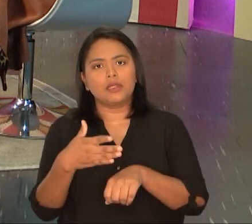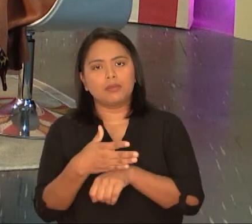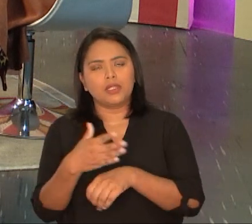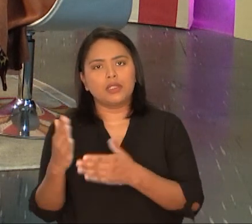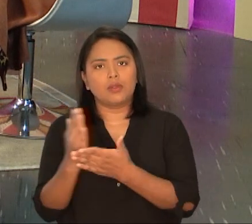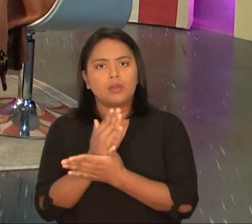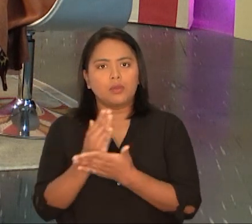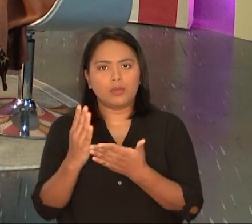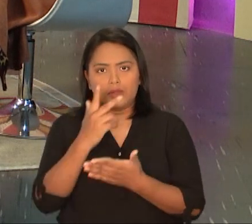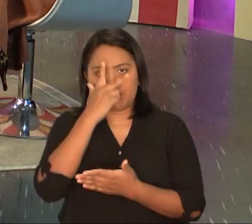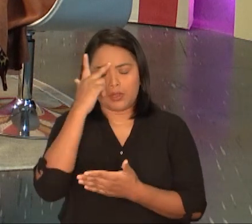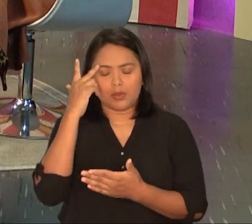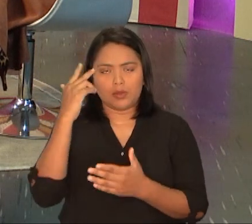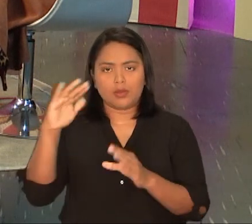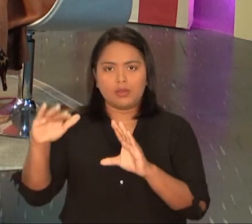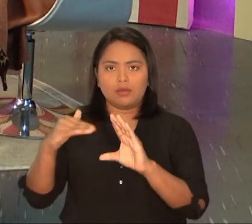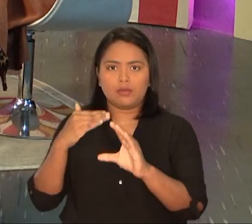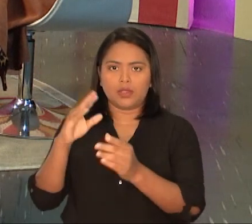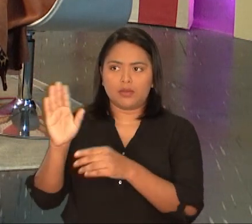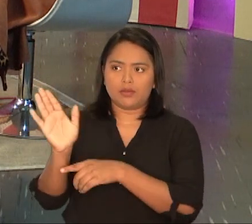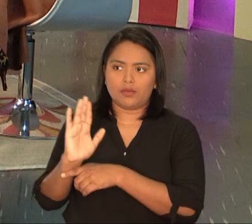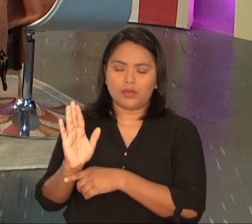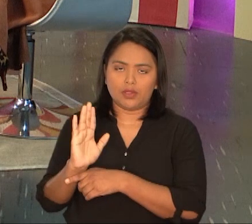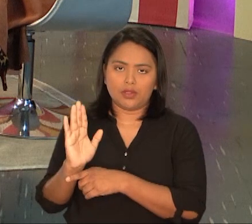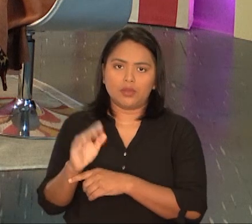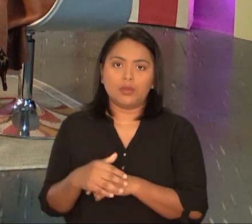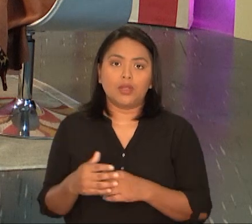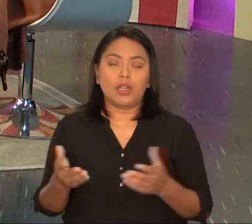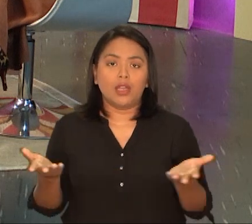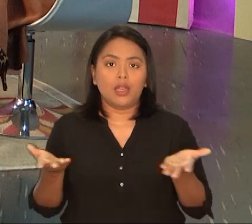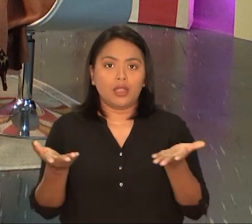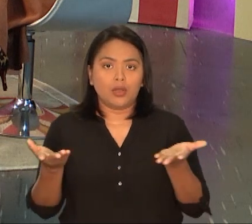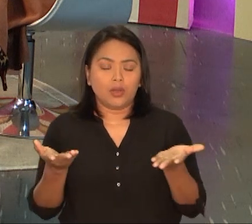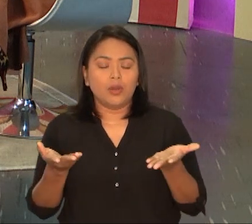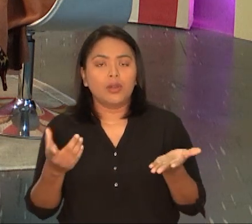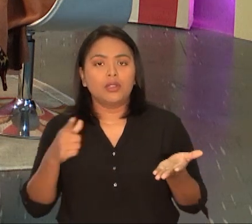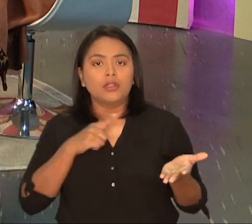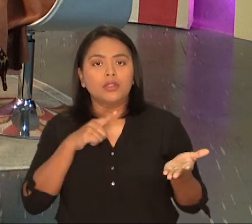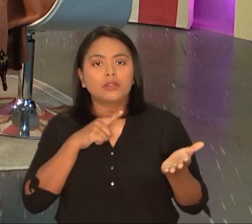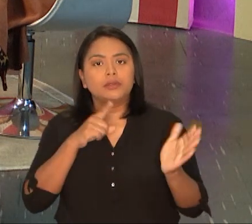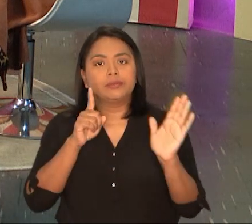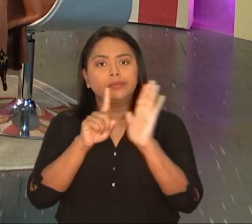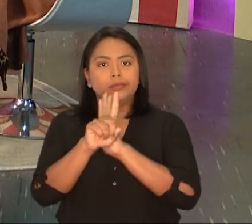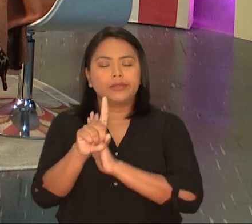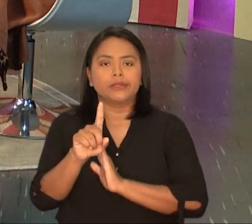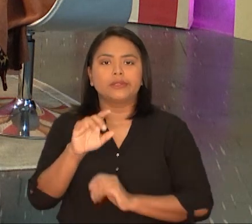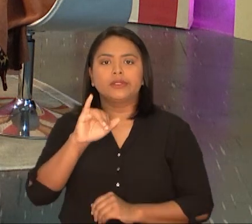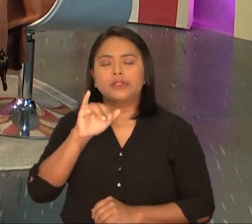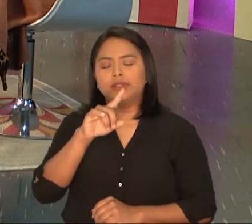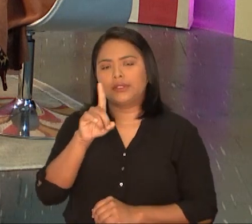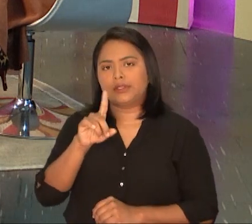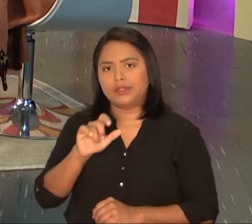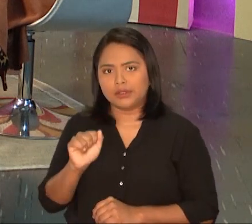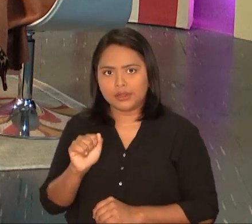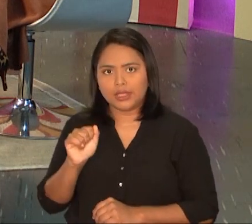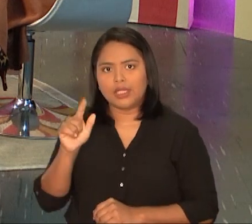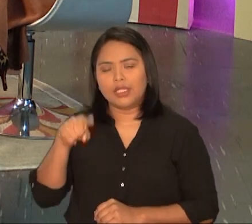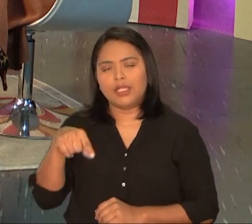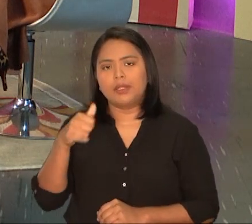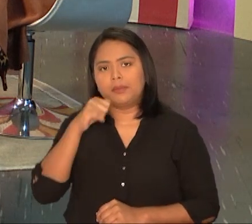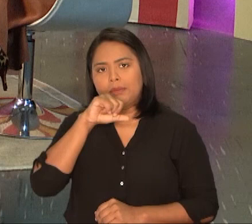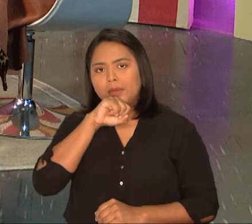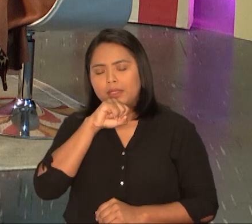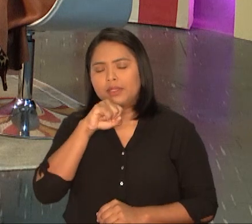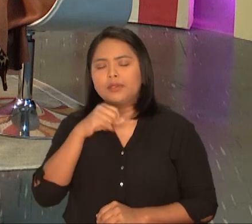algumas pessoas que enviam vídeos com suas dúvidas para a gente. Agora a gente vai ouvir a pergunta da Isa Sena, que é mãe do Arthur,